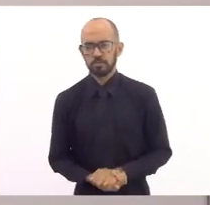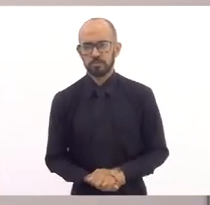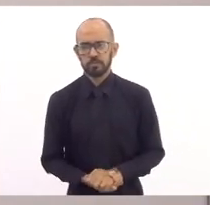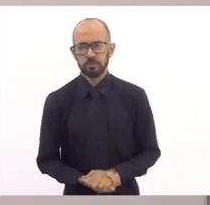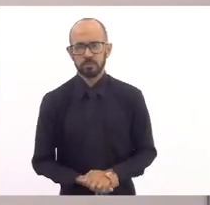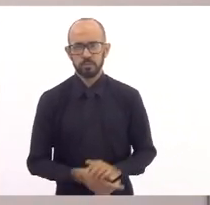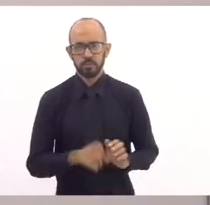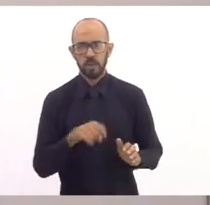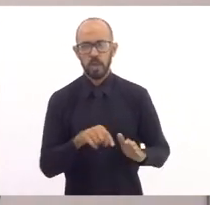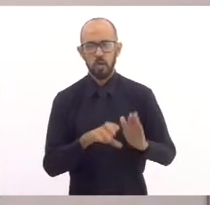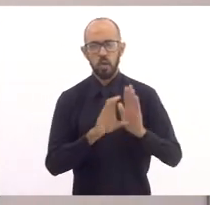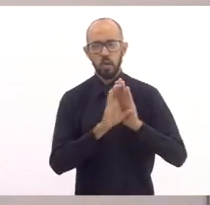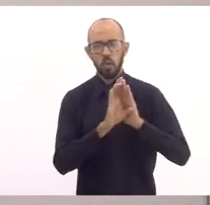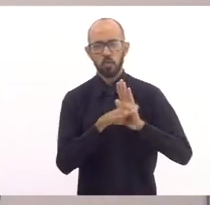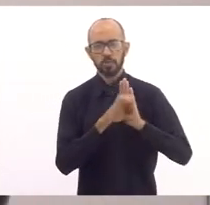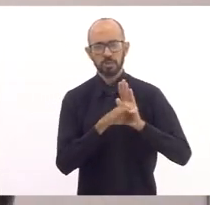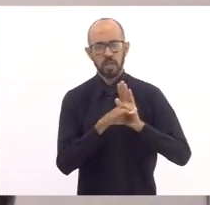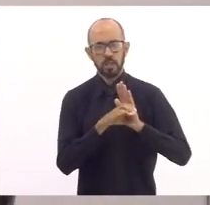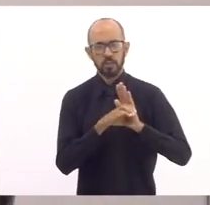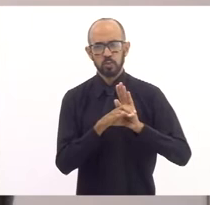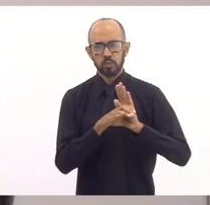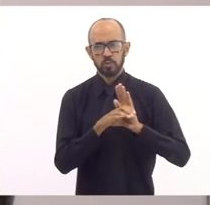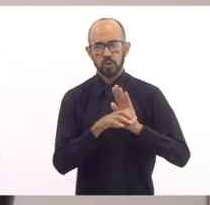é o conceito de fato gerador.